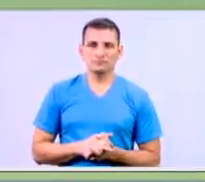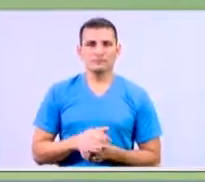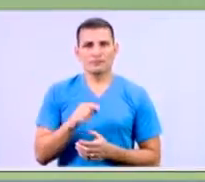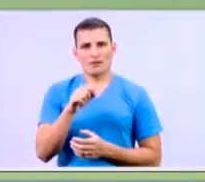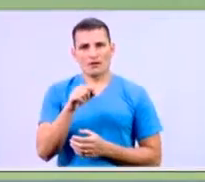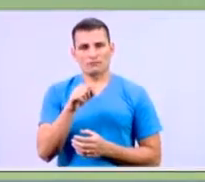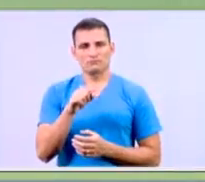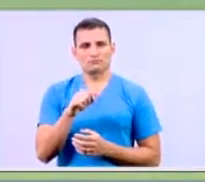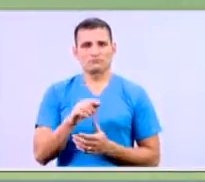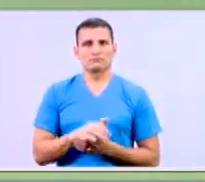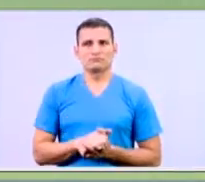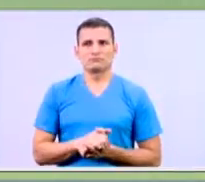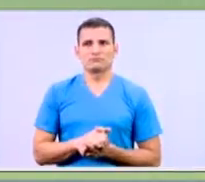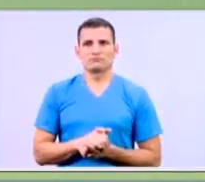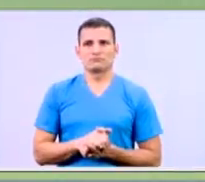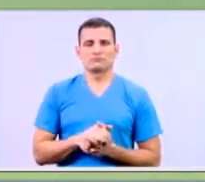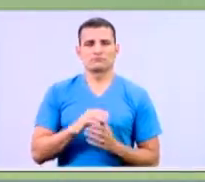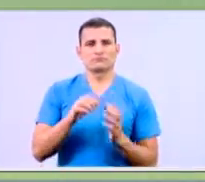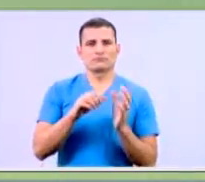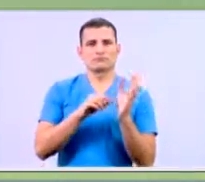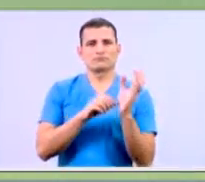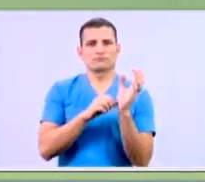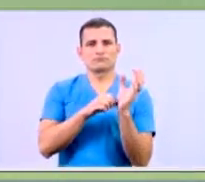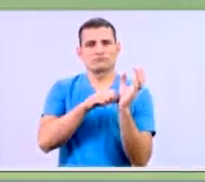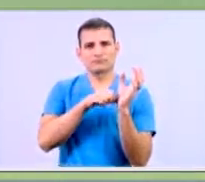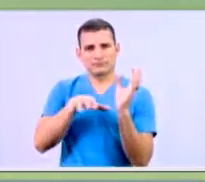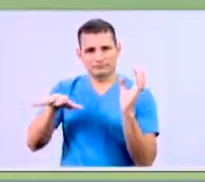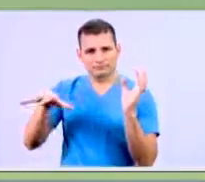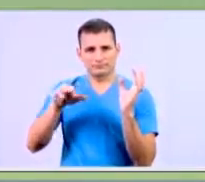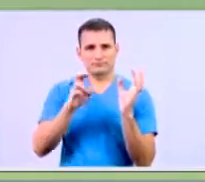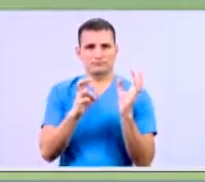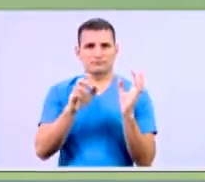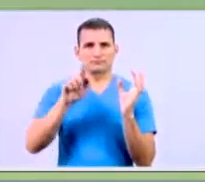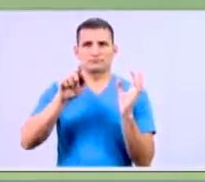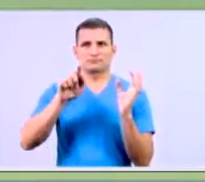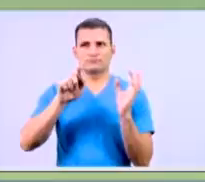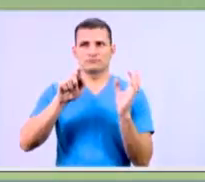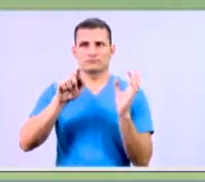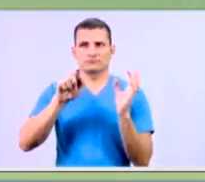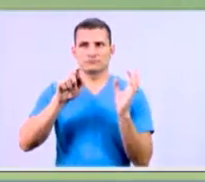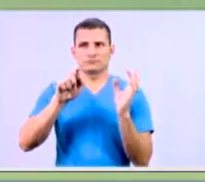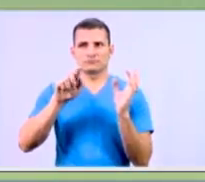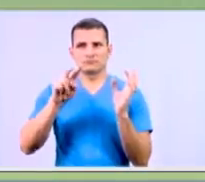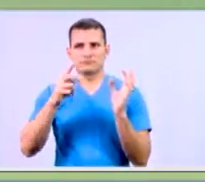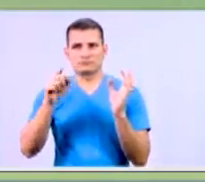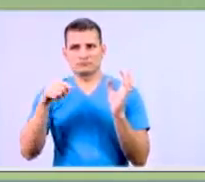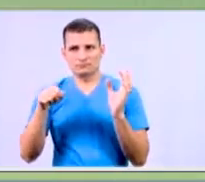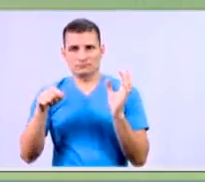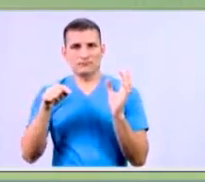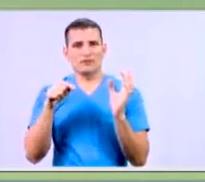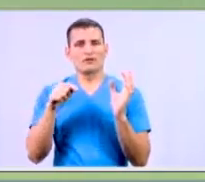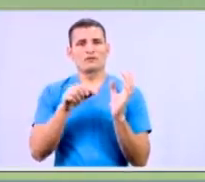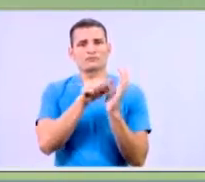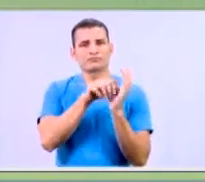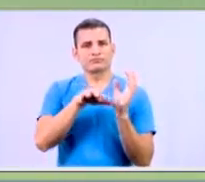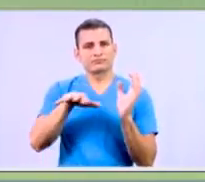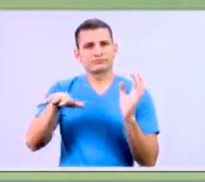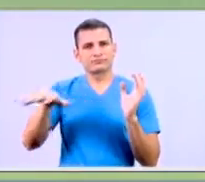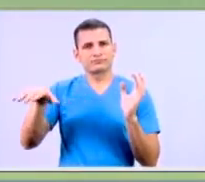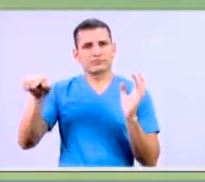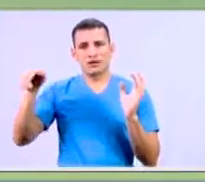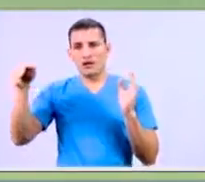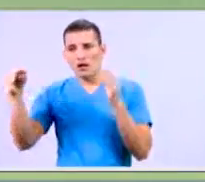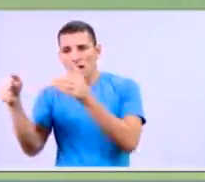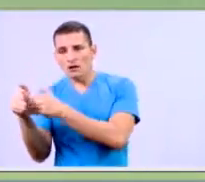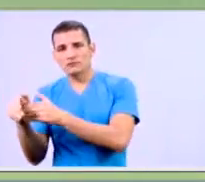fio é de 5 GHz, ok? E o alcance máximo dele chegava de 35 a 120